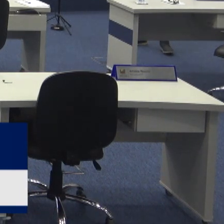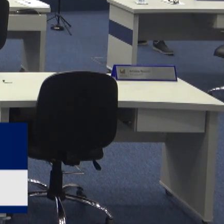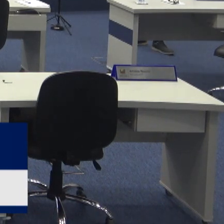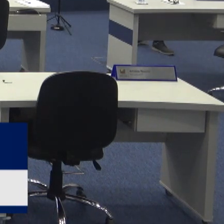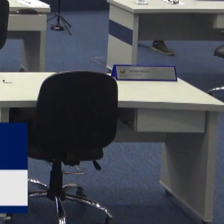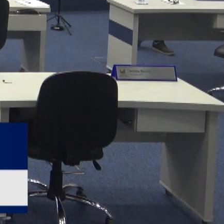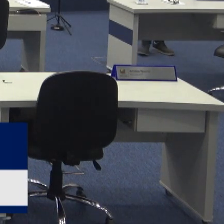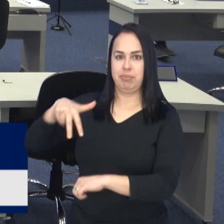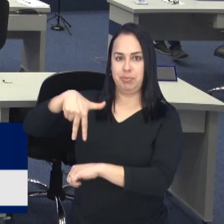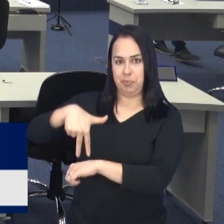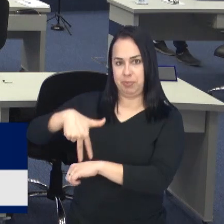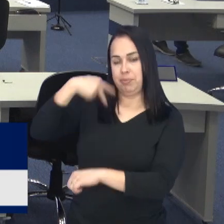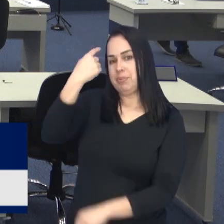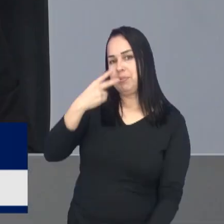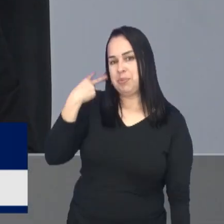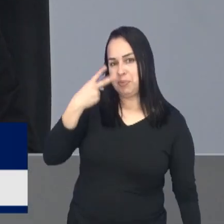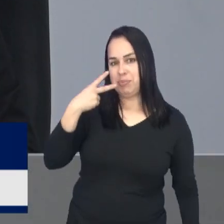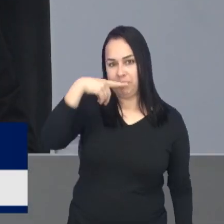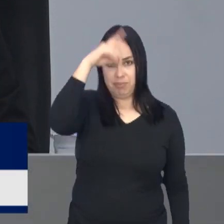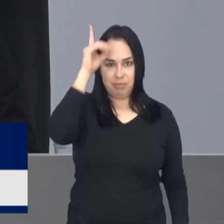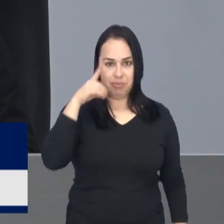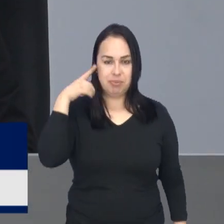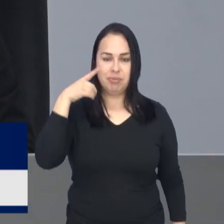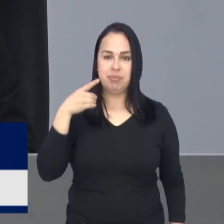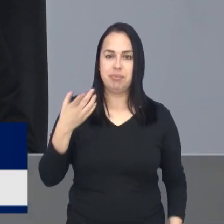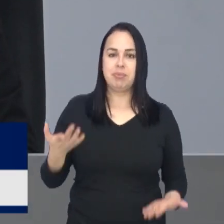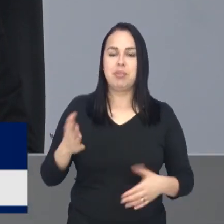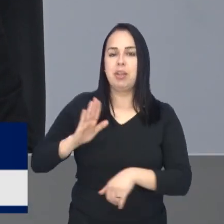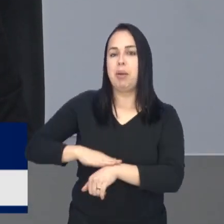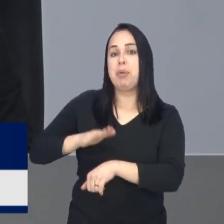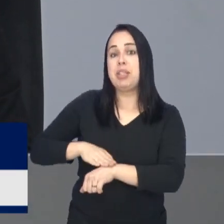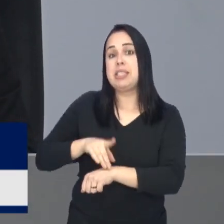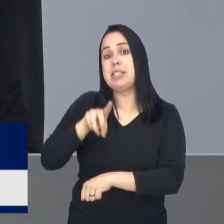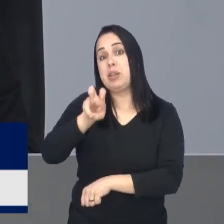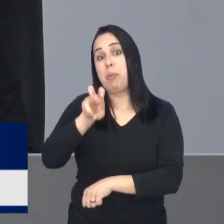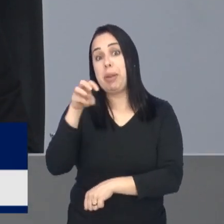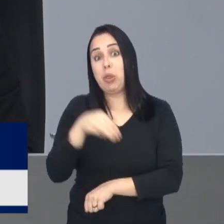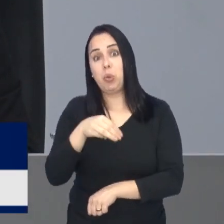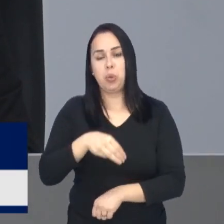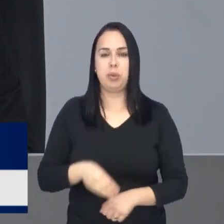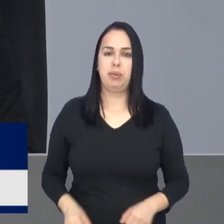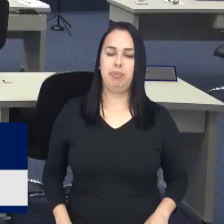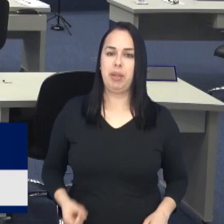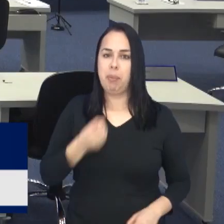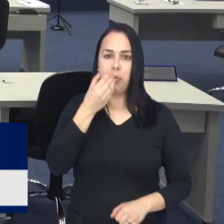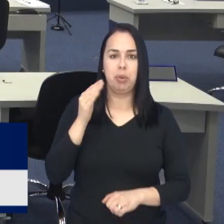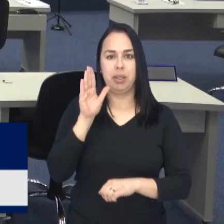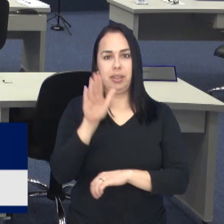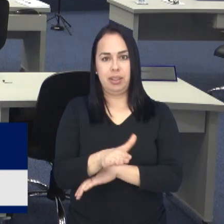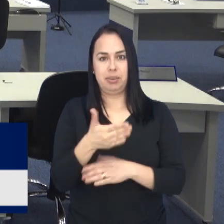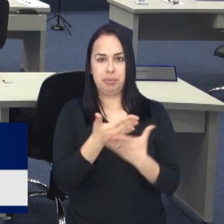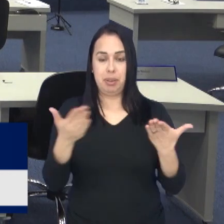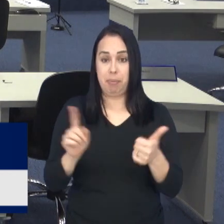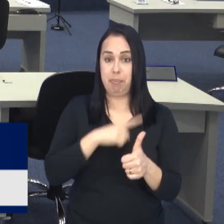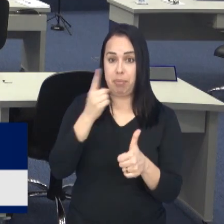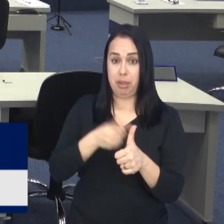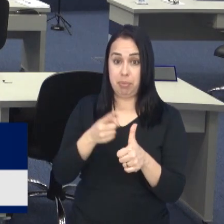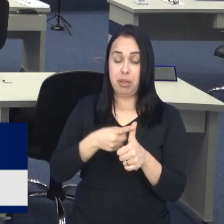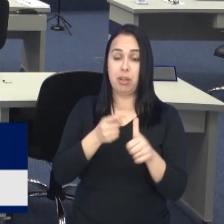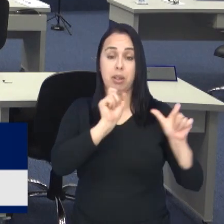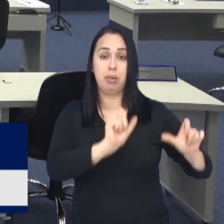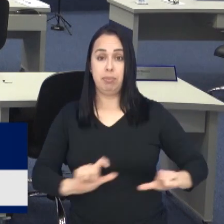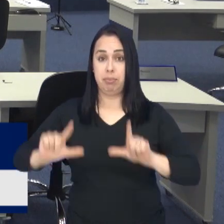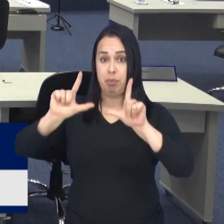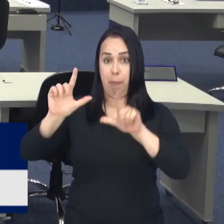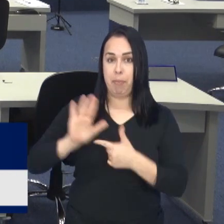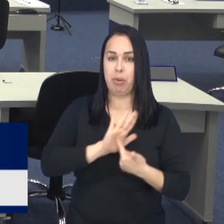Com a palavra, a vereadora Dulce Rita. Vossa Excelência tem um tempo de 5 minutos. Boa tarde a todos. Primeiramente, eu queria aí mostrar uma...